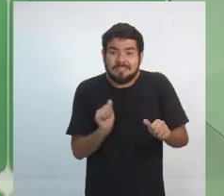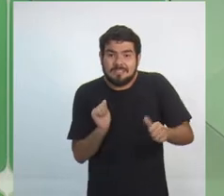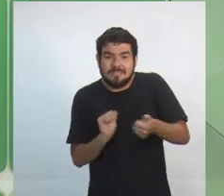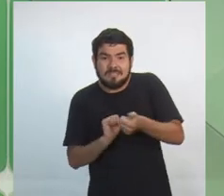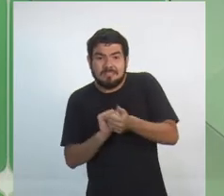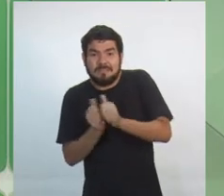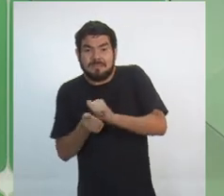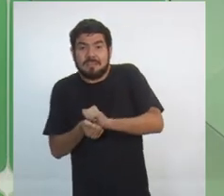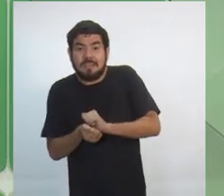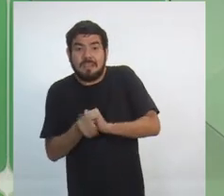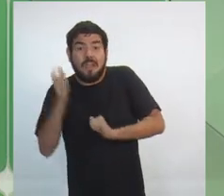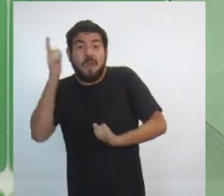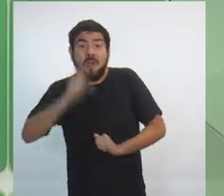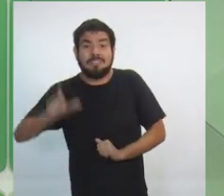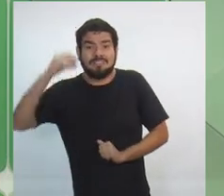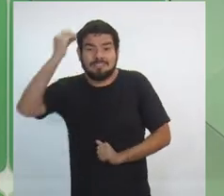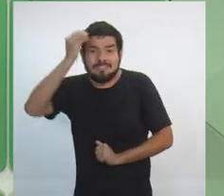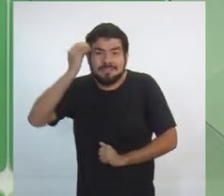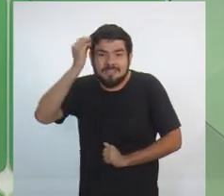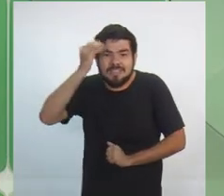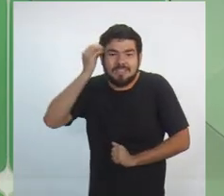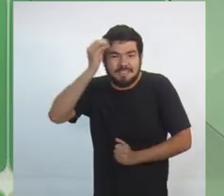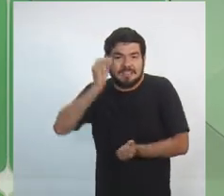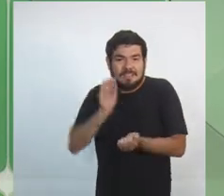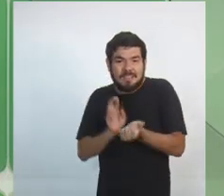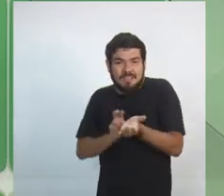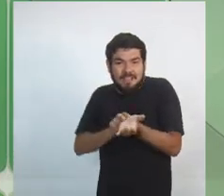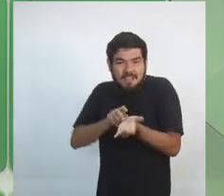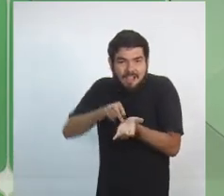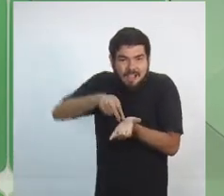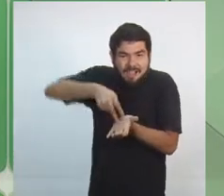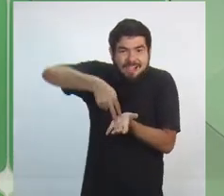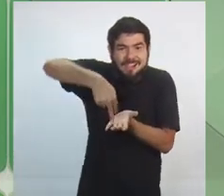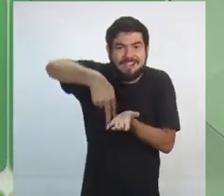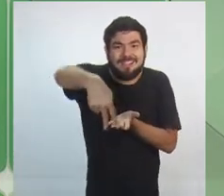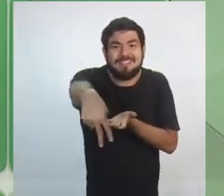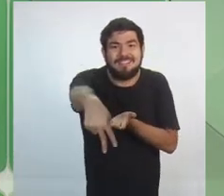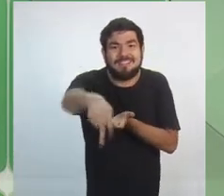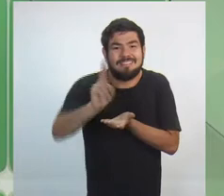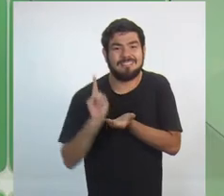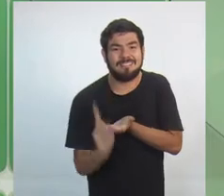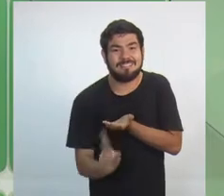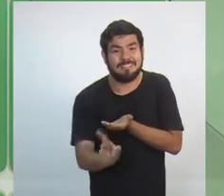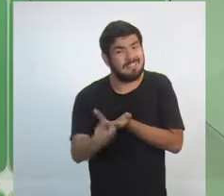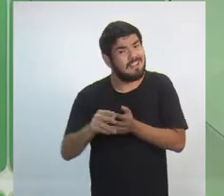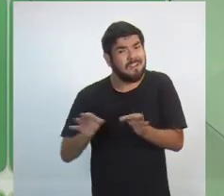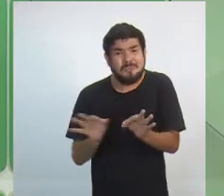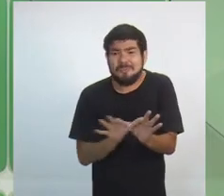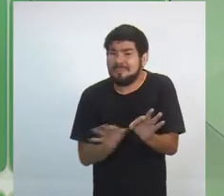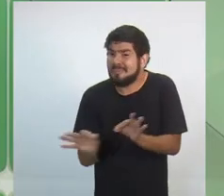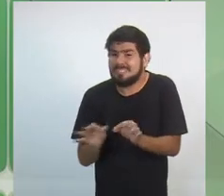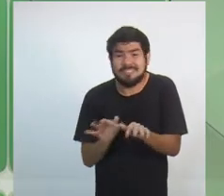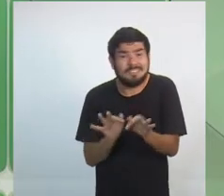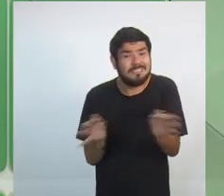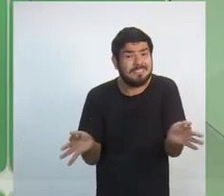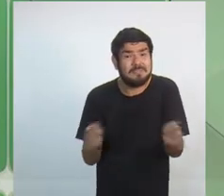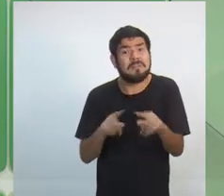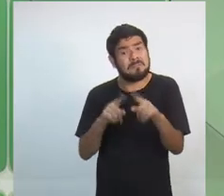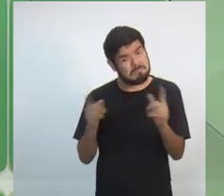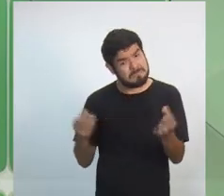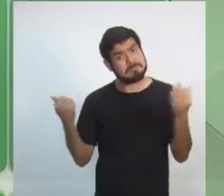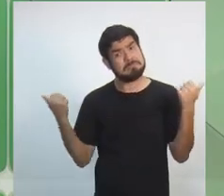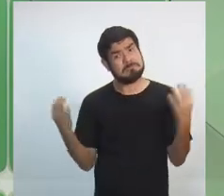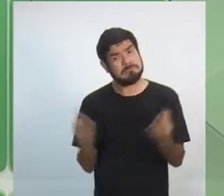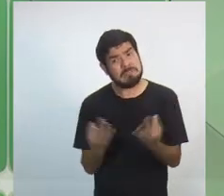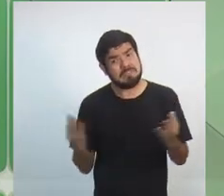adquirir experiência e continuar com seus passos o resto da vida. É um projeto simples, mas eficaz. Vamos criar